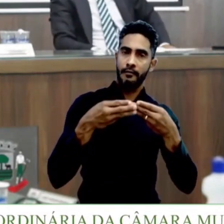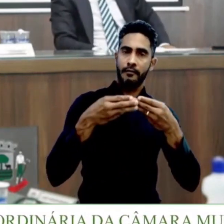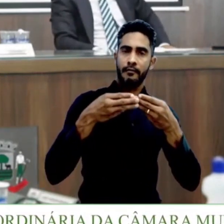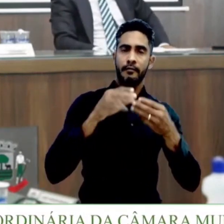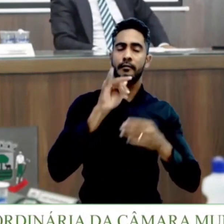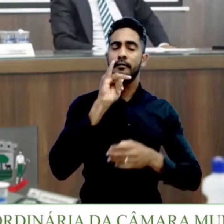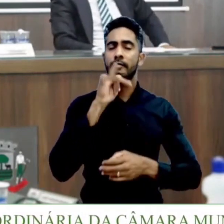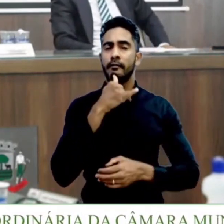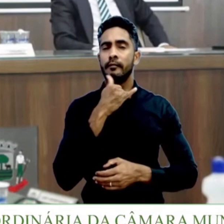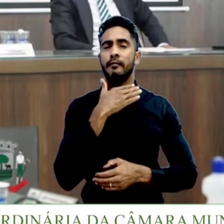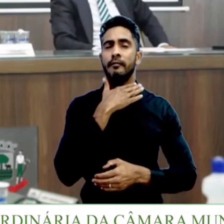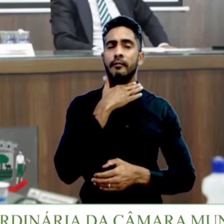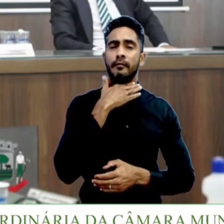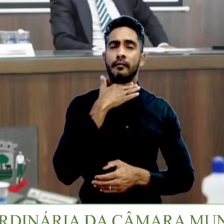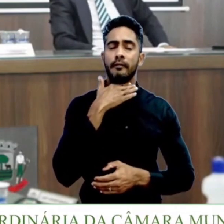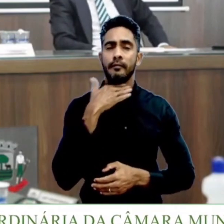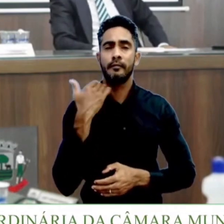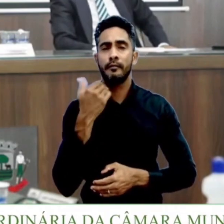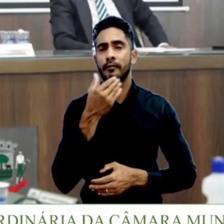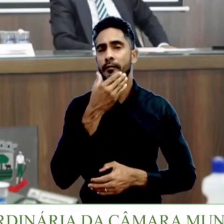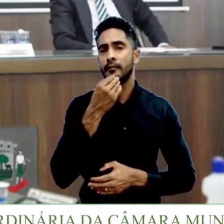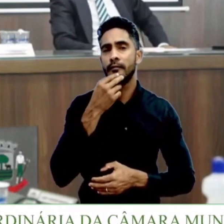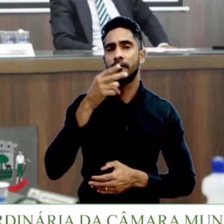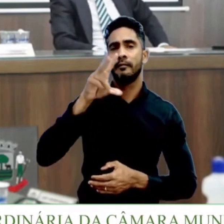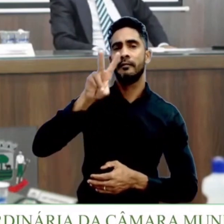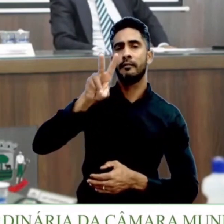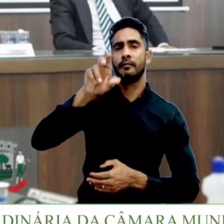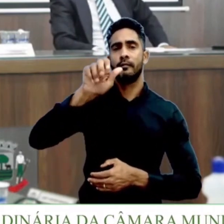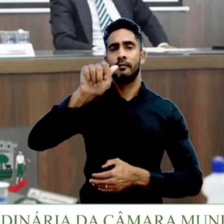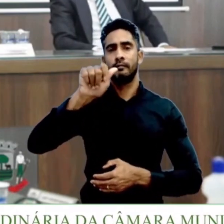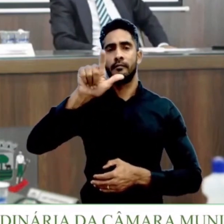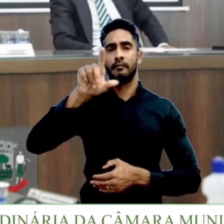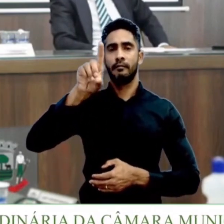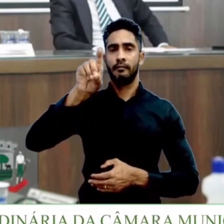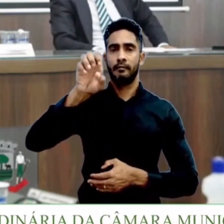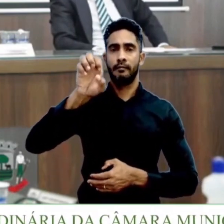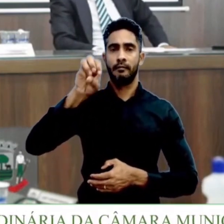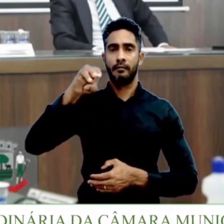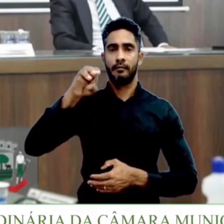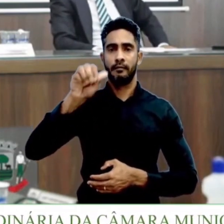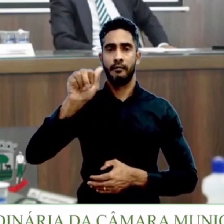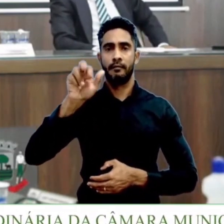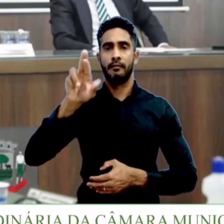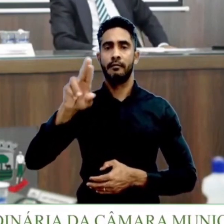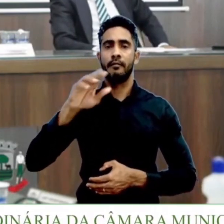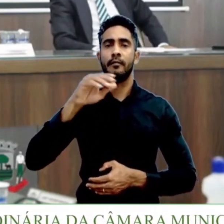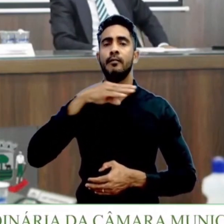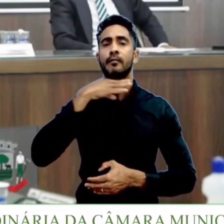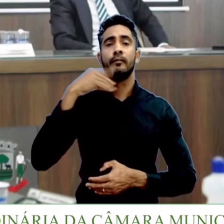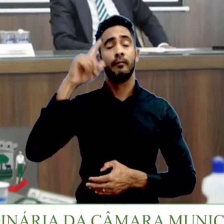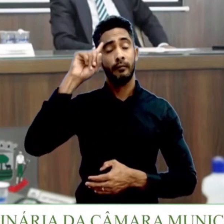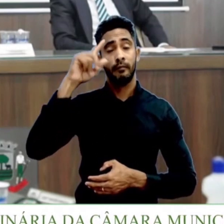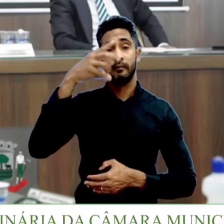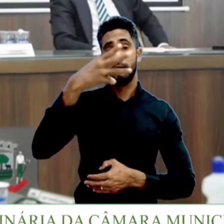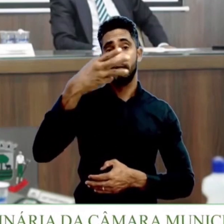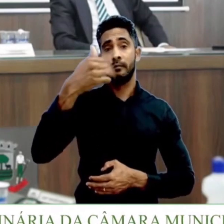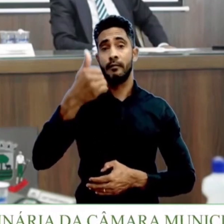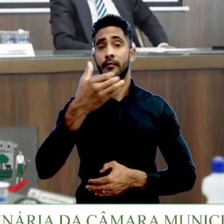de pesar pelo falecimento do senhor Valdemar Alves Moreira, que partiu em 31 de dezembro de